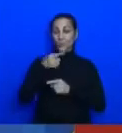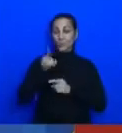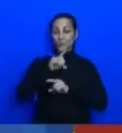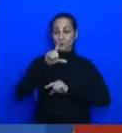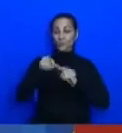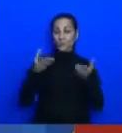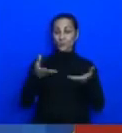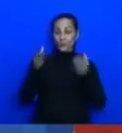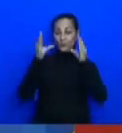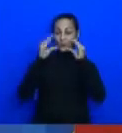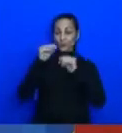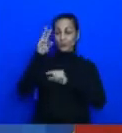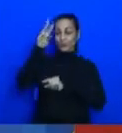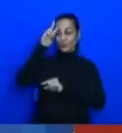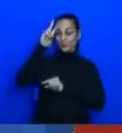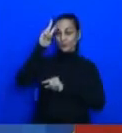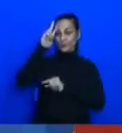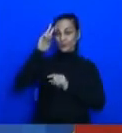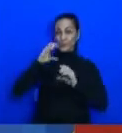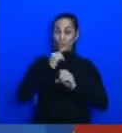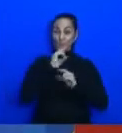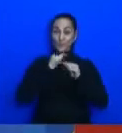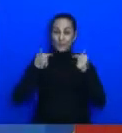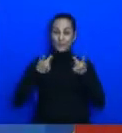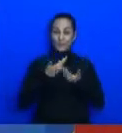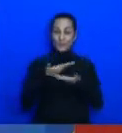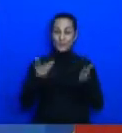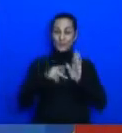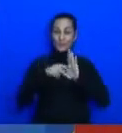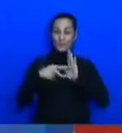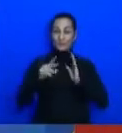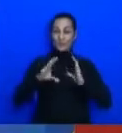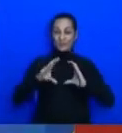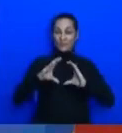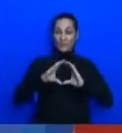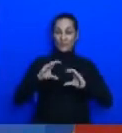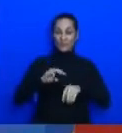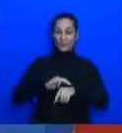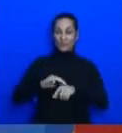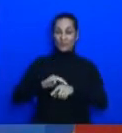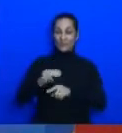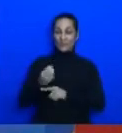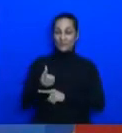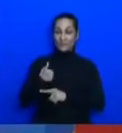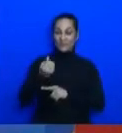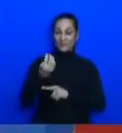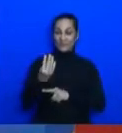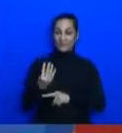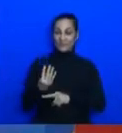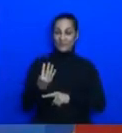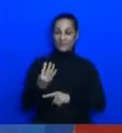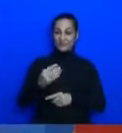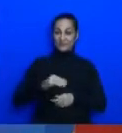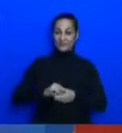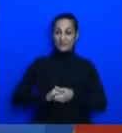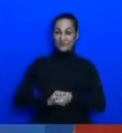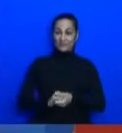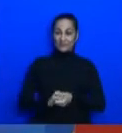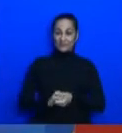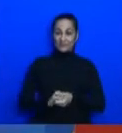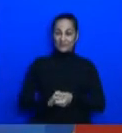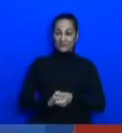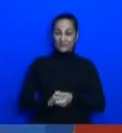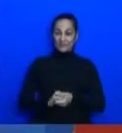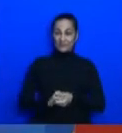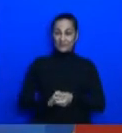último sorteio desta segunda-feira. Boa sorte para você. Bola marrom número 64. Marrom